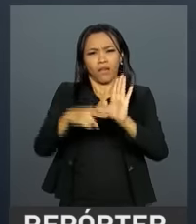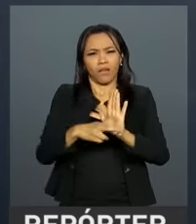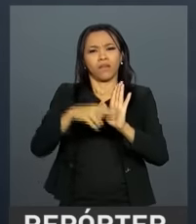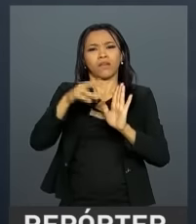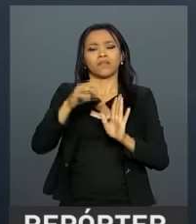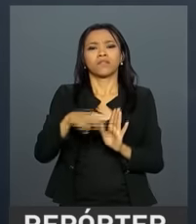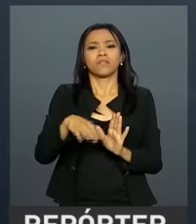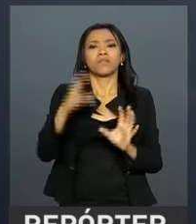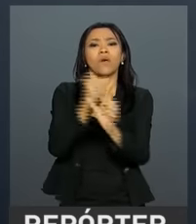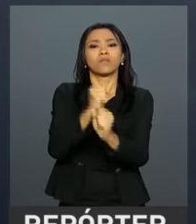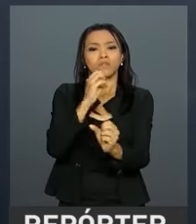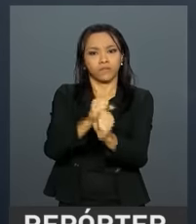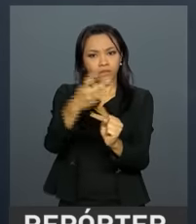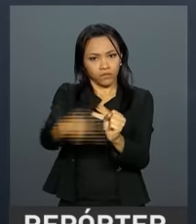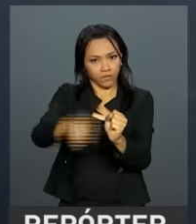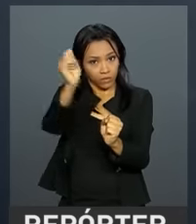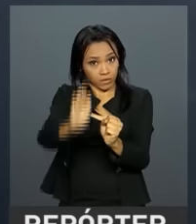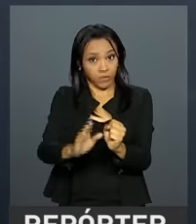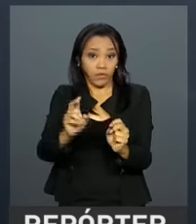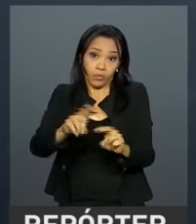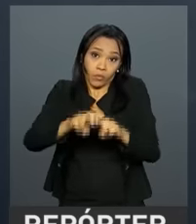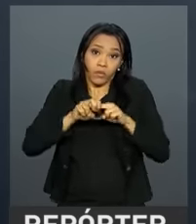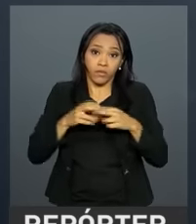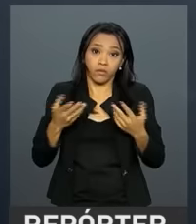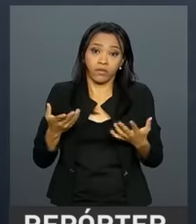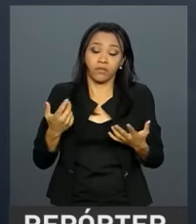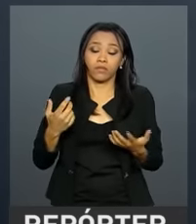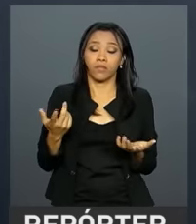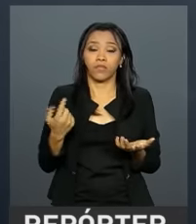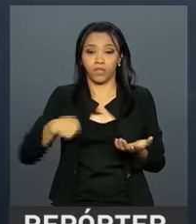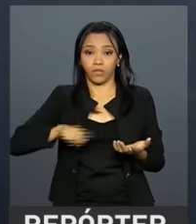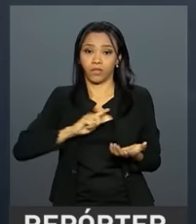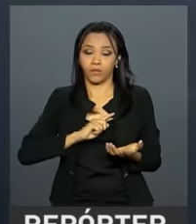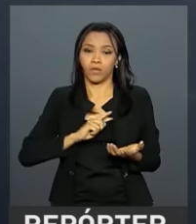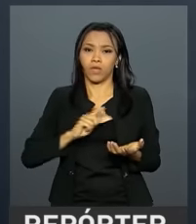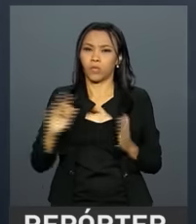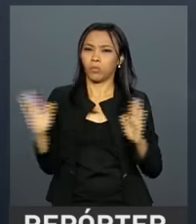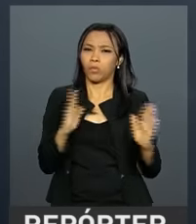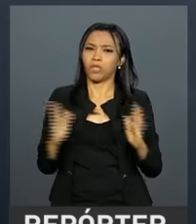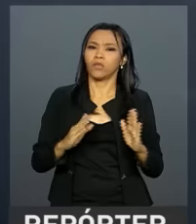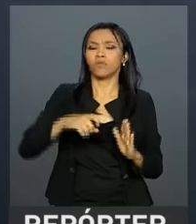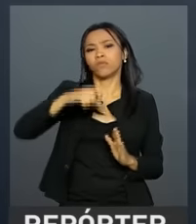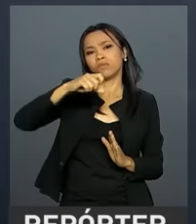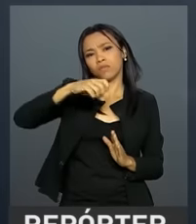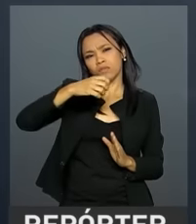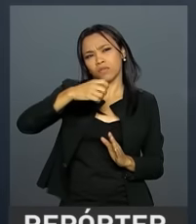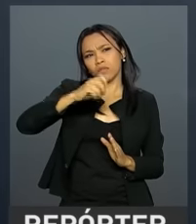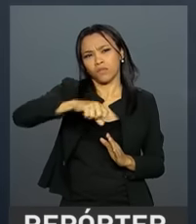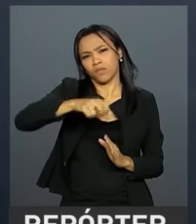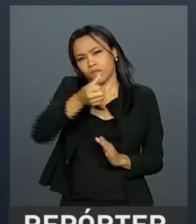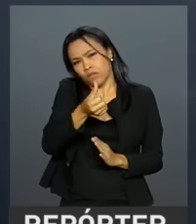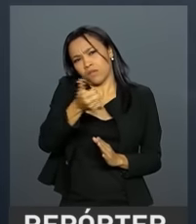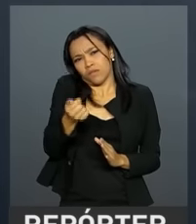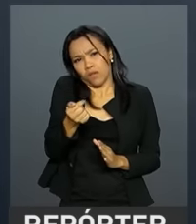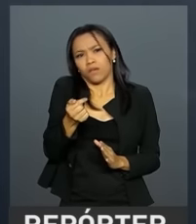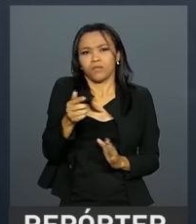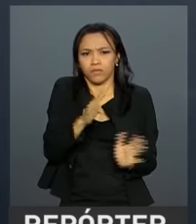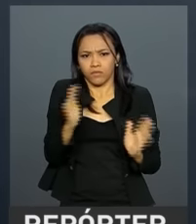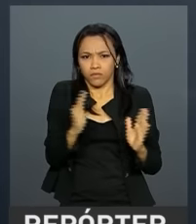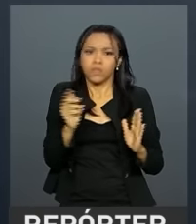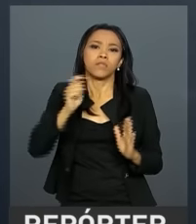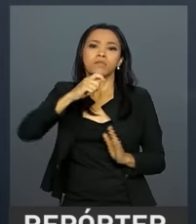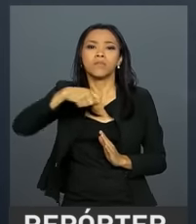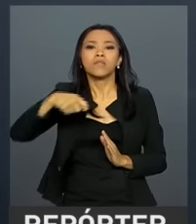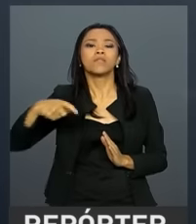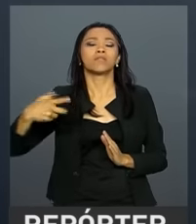país e foi Exatamente isto que permitiu convenhamos que num período de 6 7 meses menos de 6 7 meses